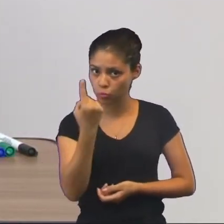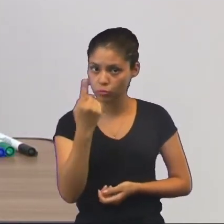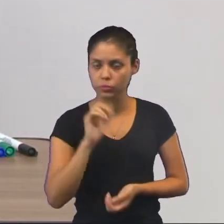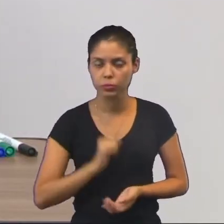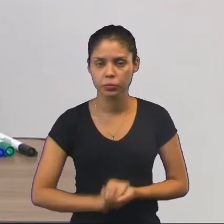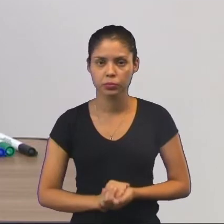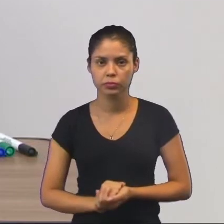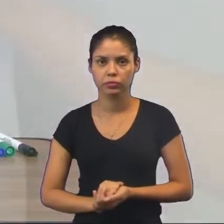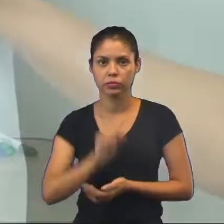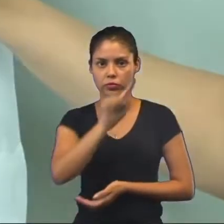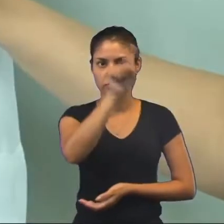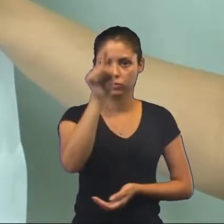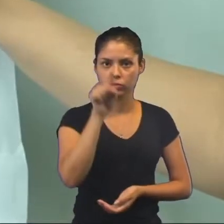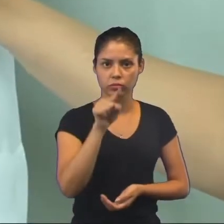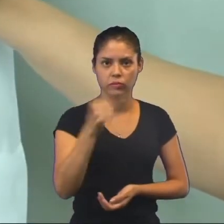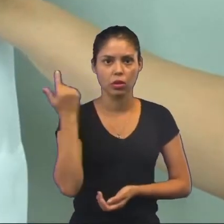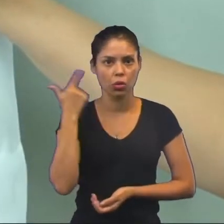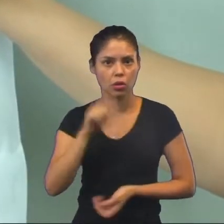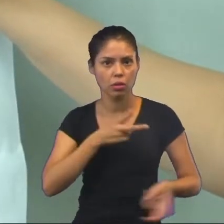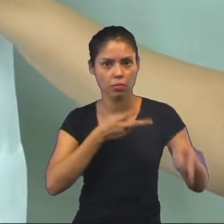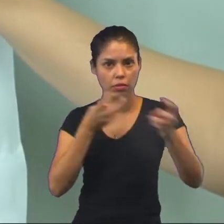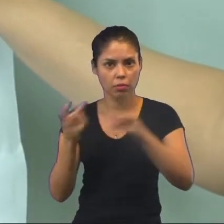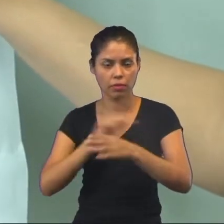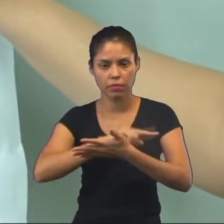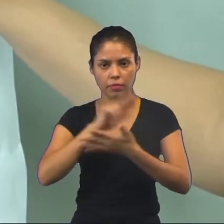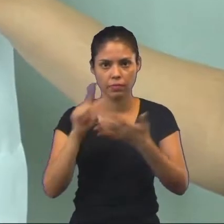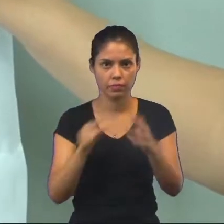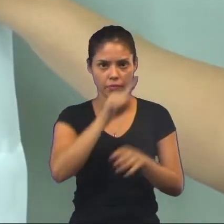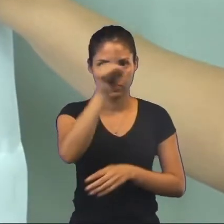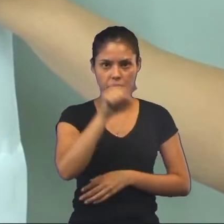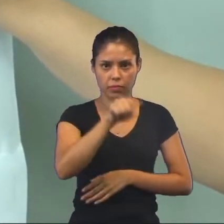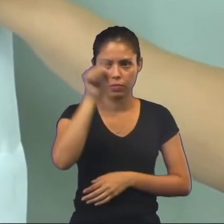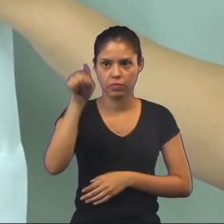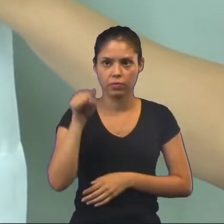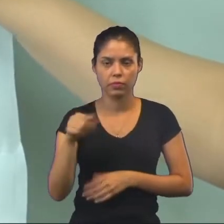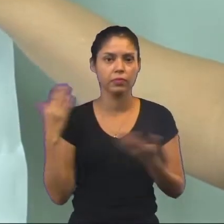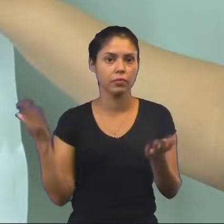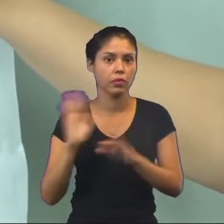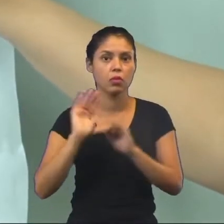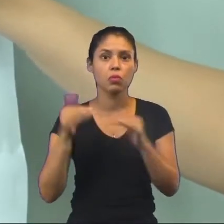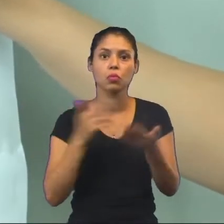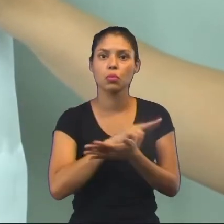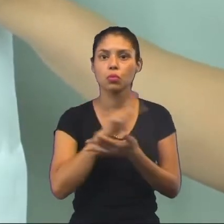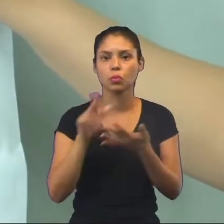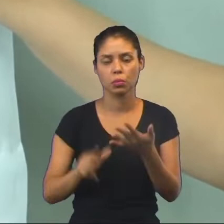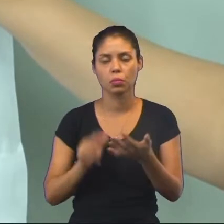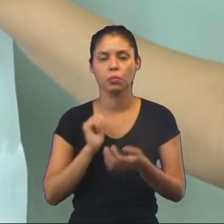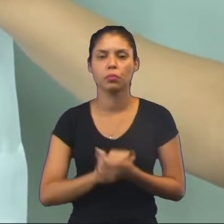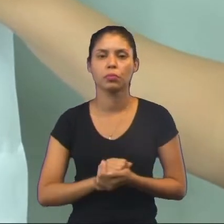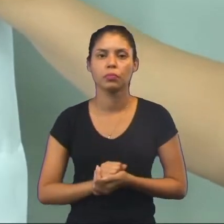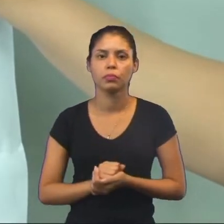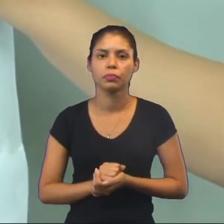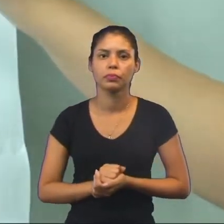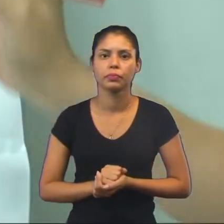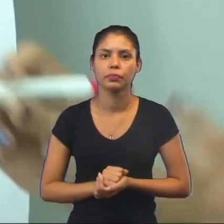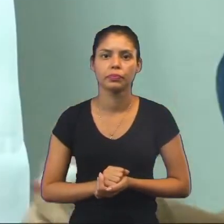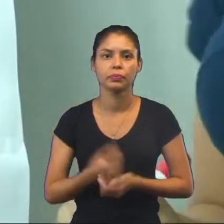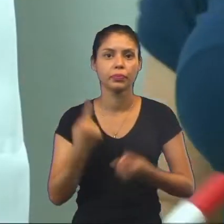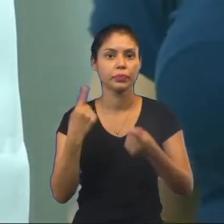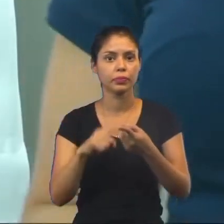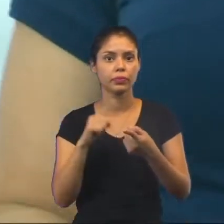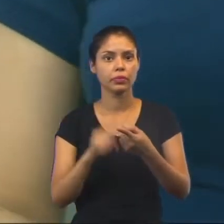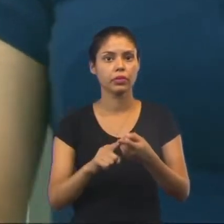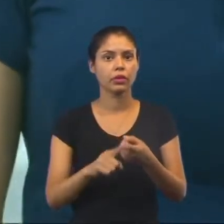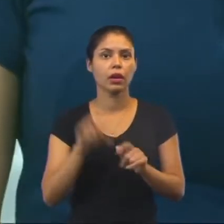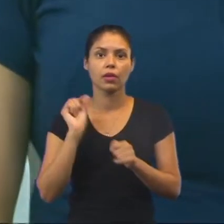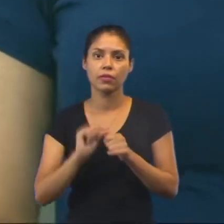ponto de interrogação. Nós conseguimos ver aqui vários pontinhos. E por que esses vários pontos? Porque